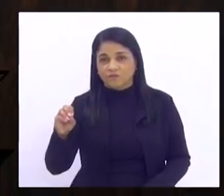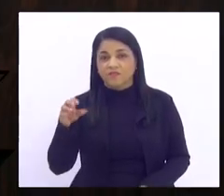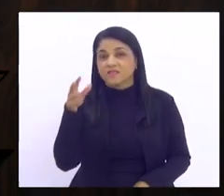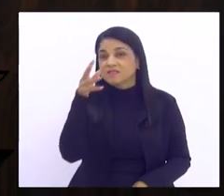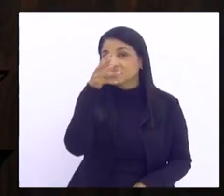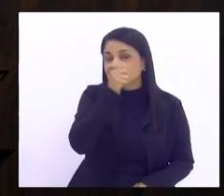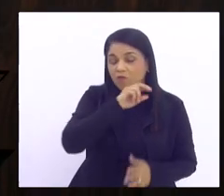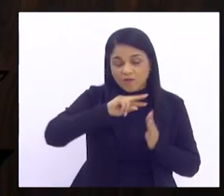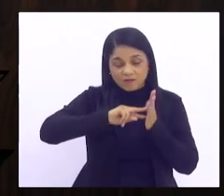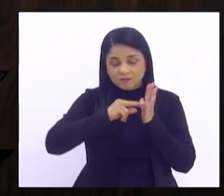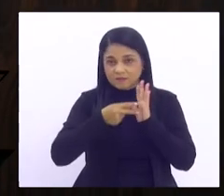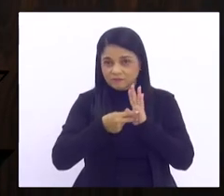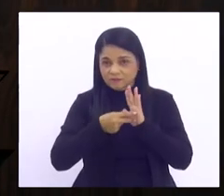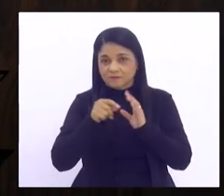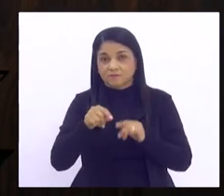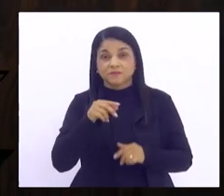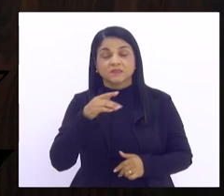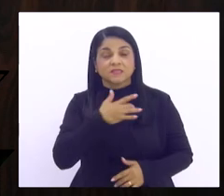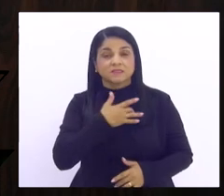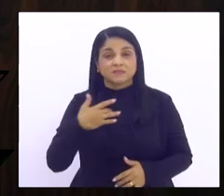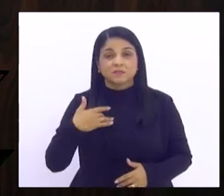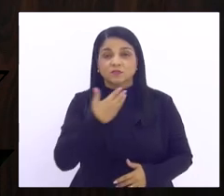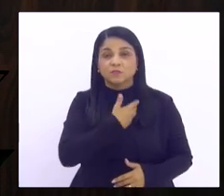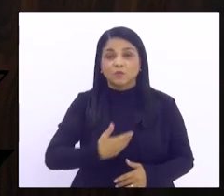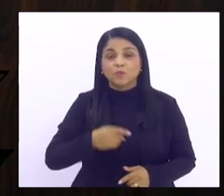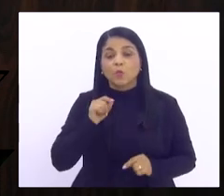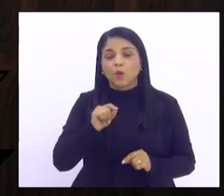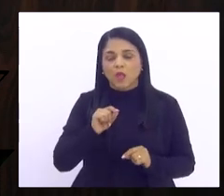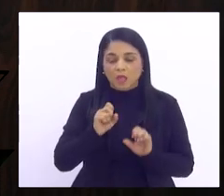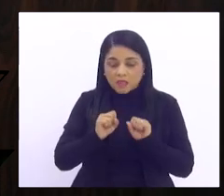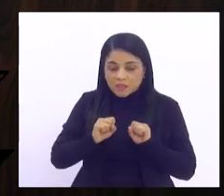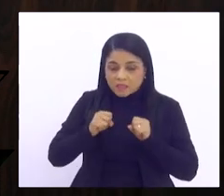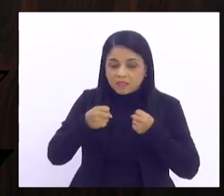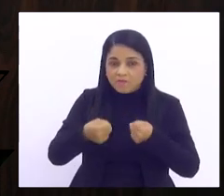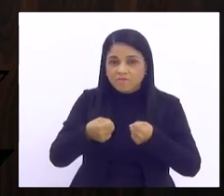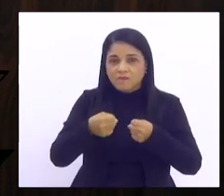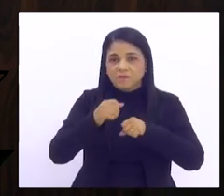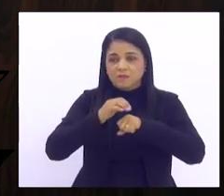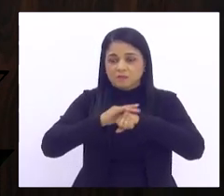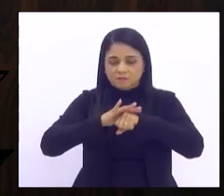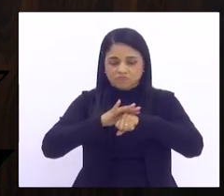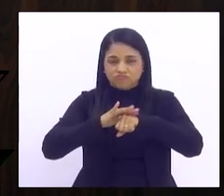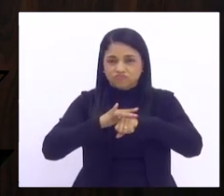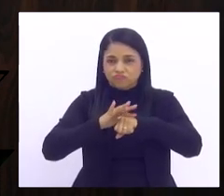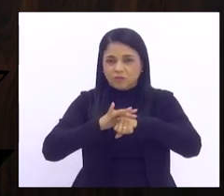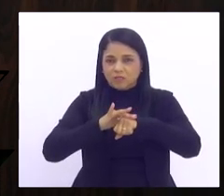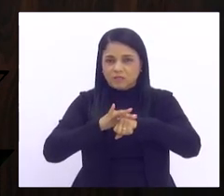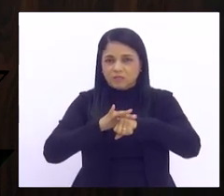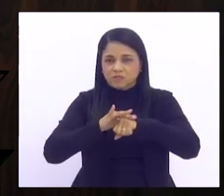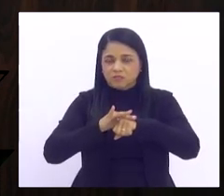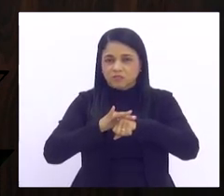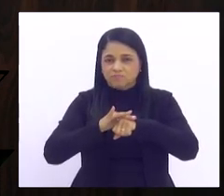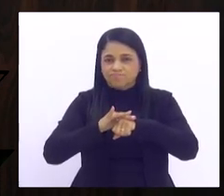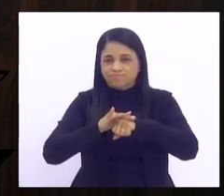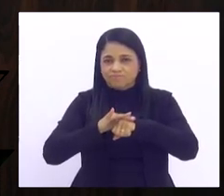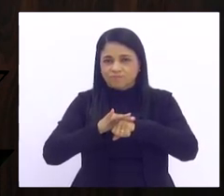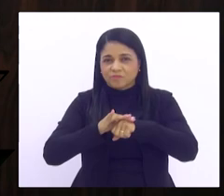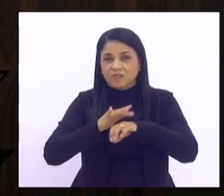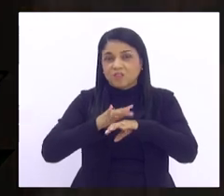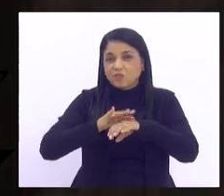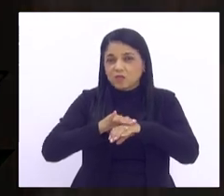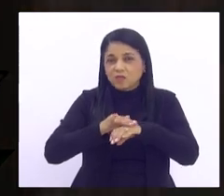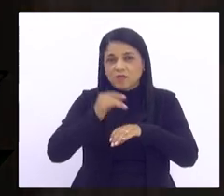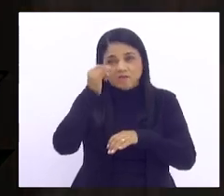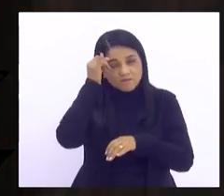presta à saúde pública? Se presta a combater doenças, tentar coibir enfermidades,